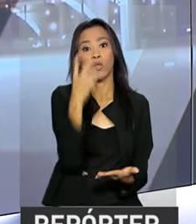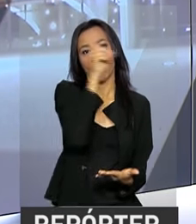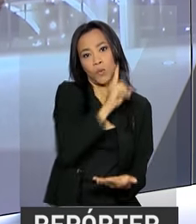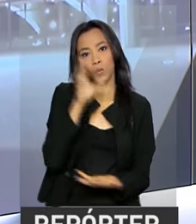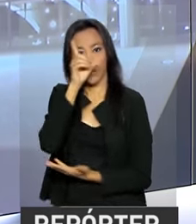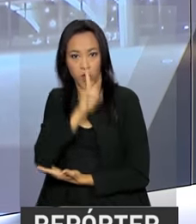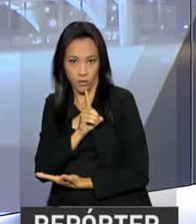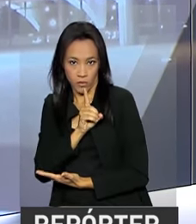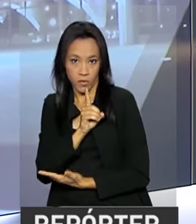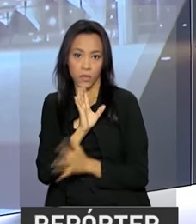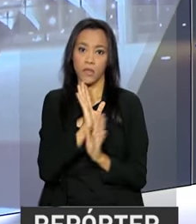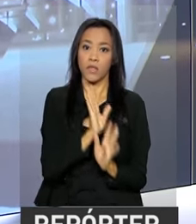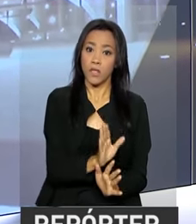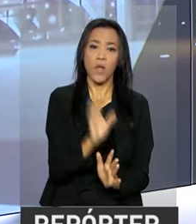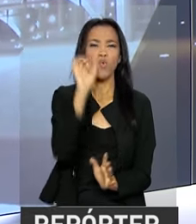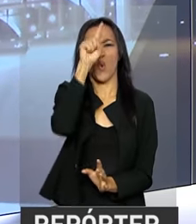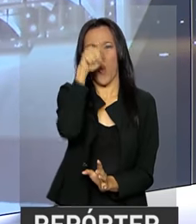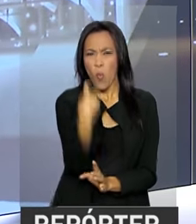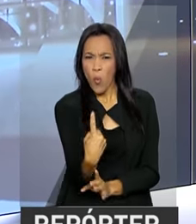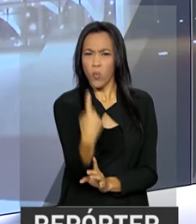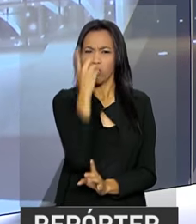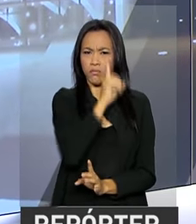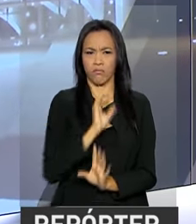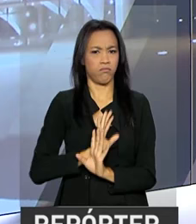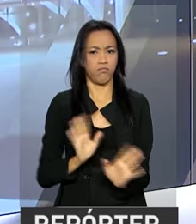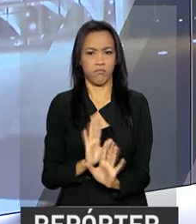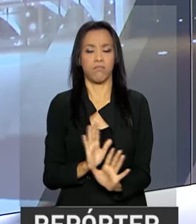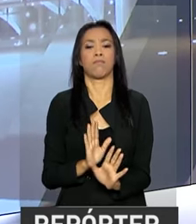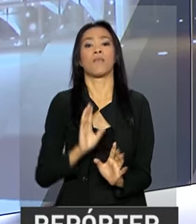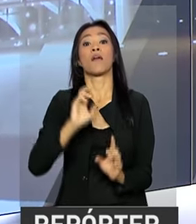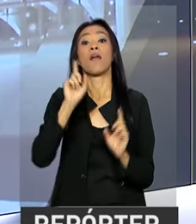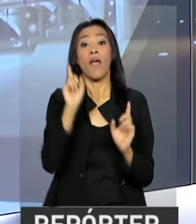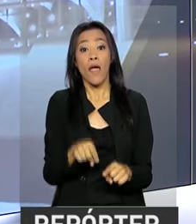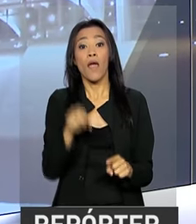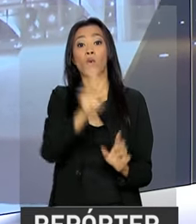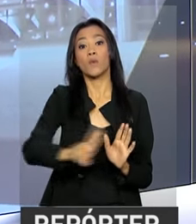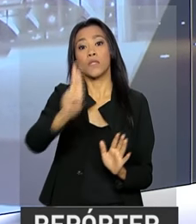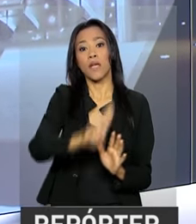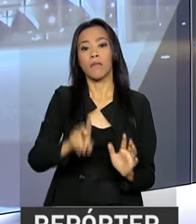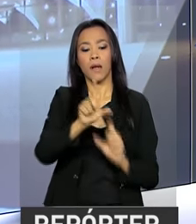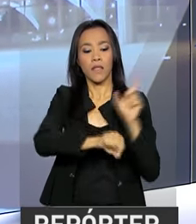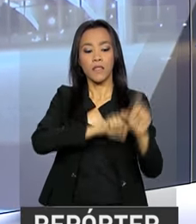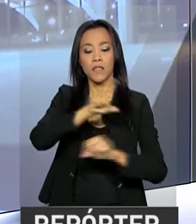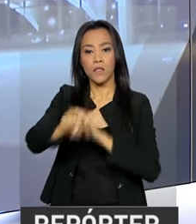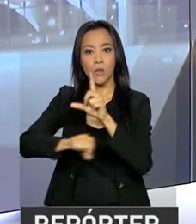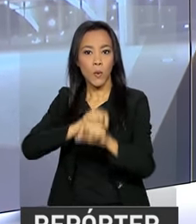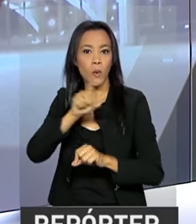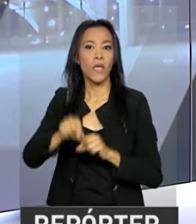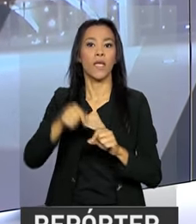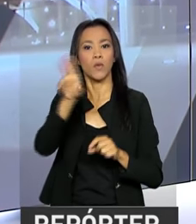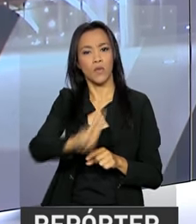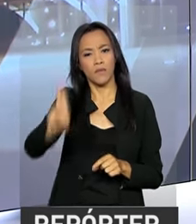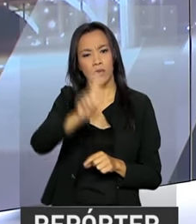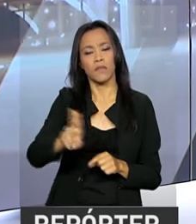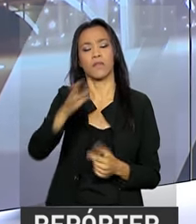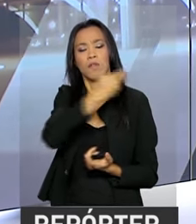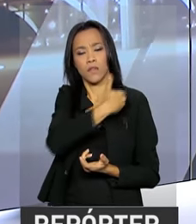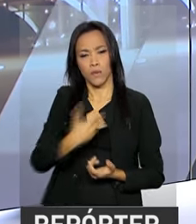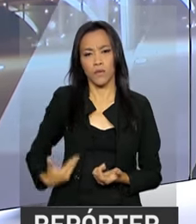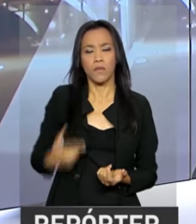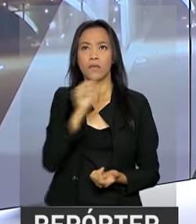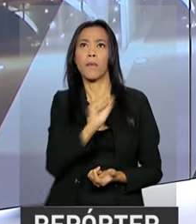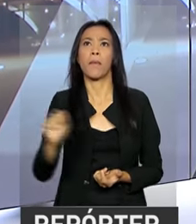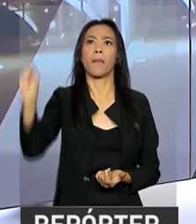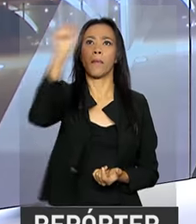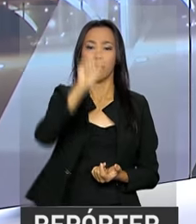domingos seguidos e não mais em um único final de semana. O exame é usado como forma de seleção por instituições públicas de ensino de todo o